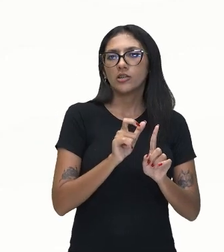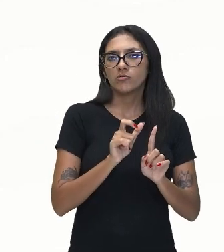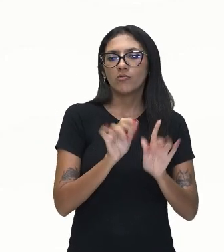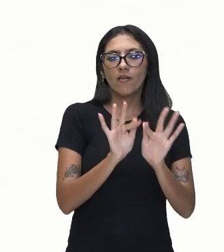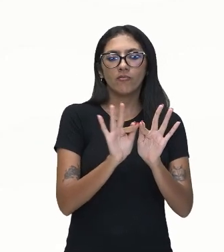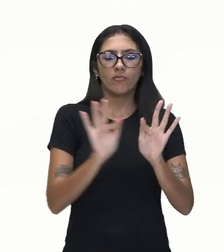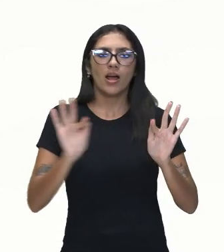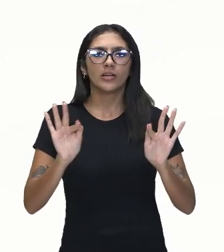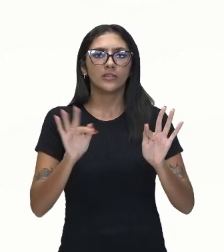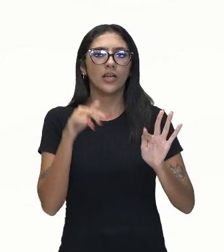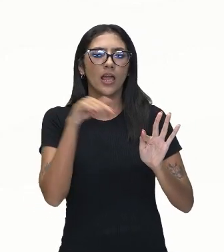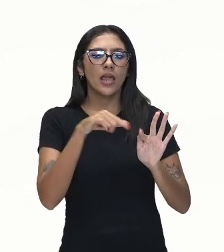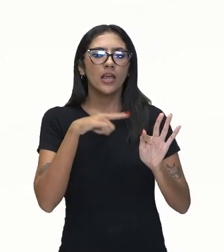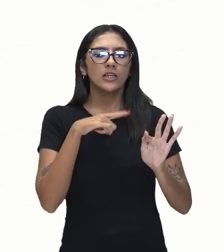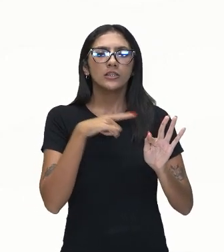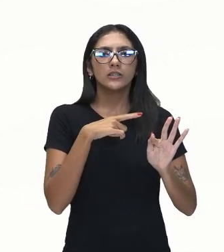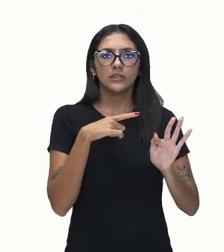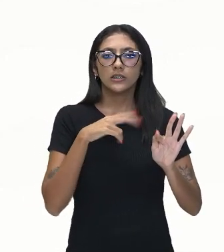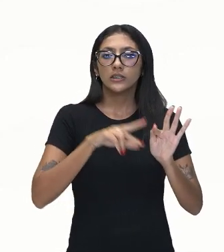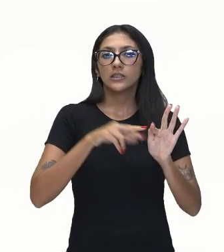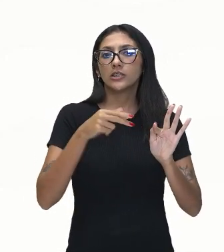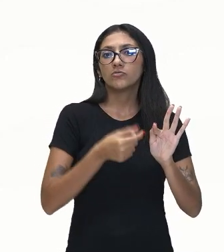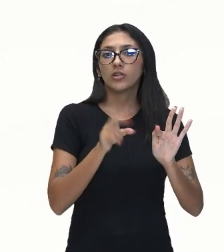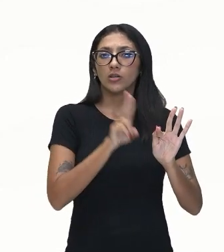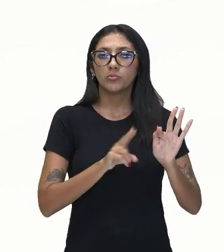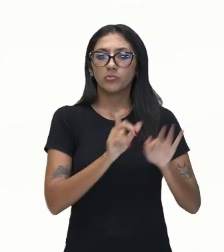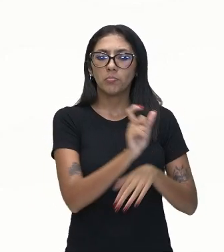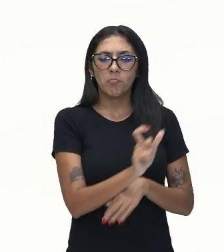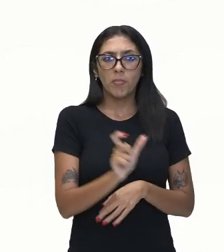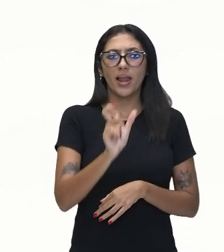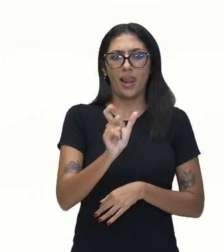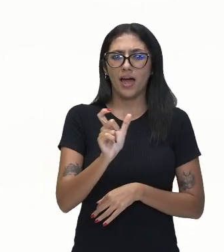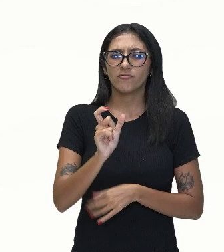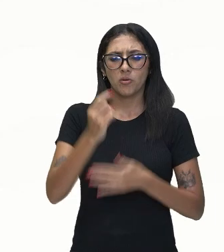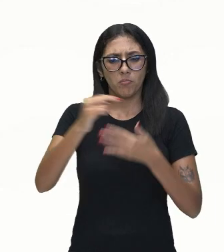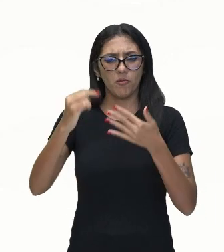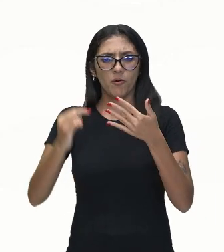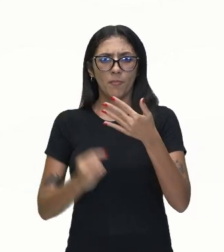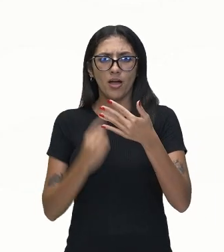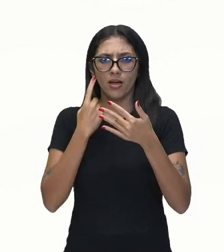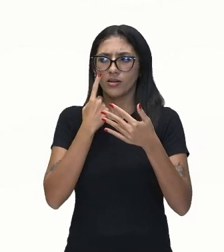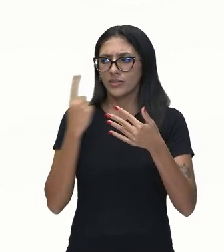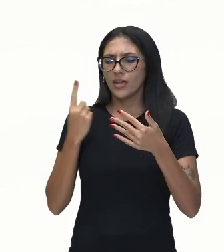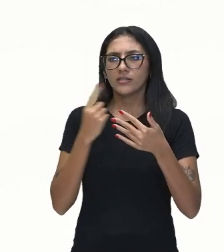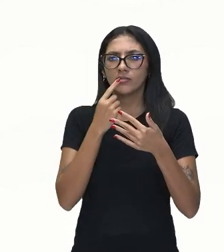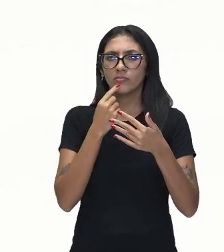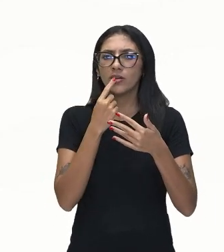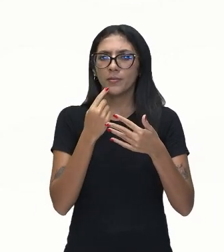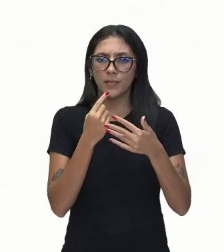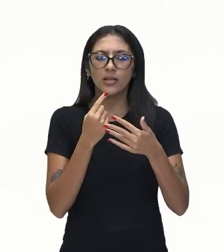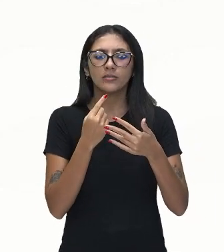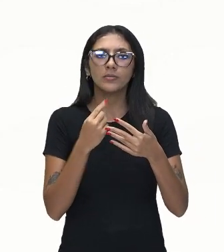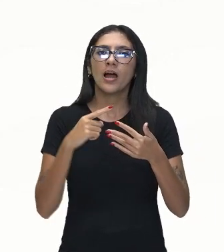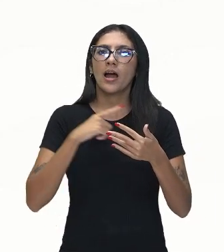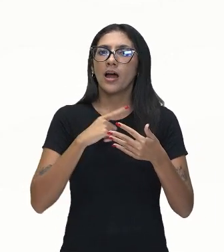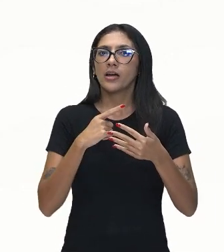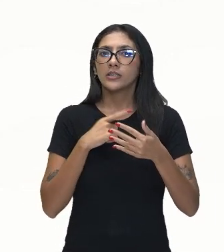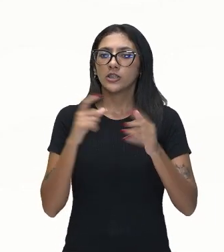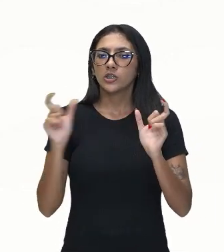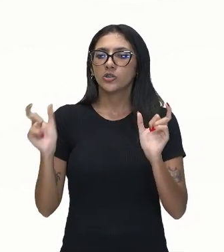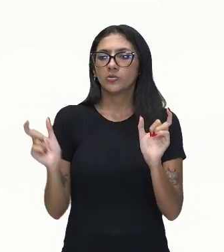for representado por essa expressão partitiva e estiver acompanhado de